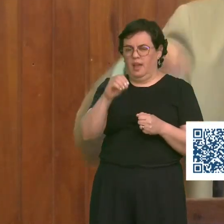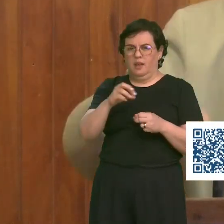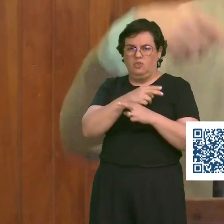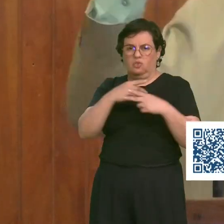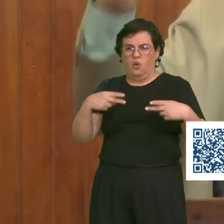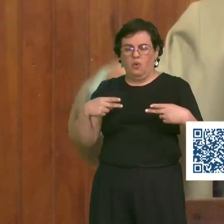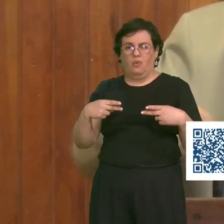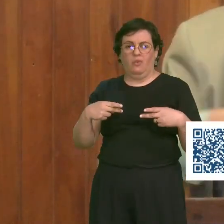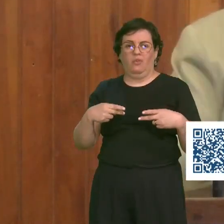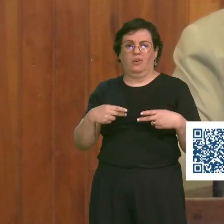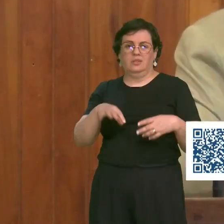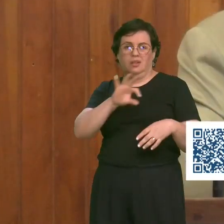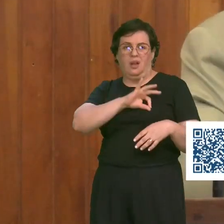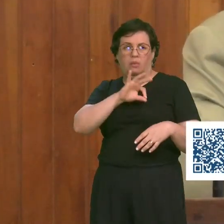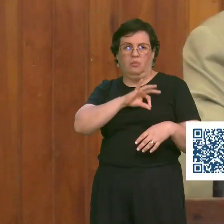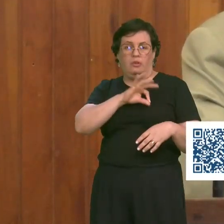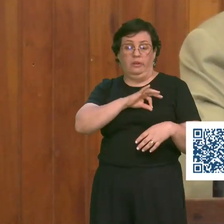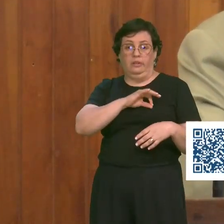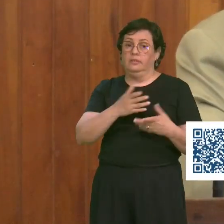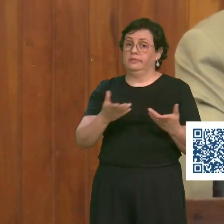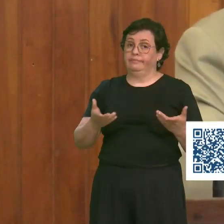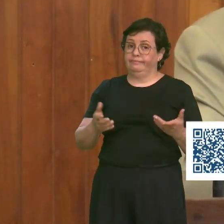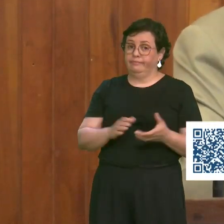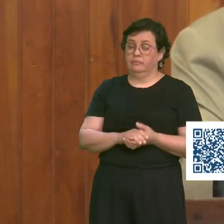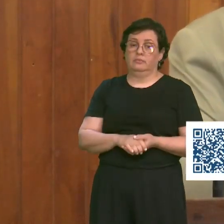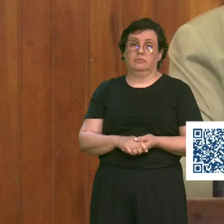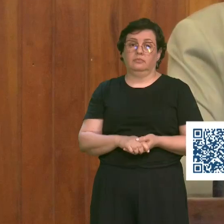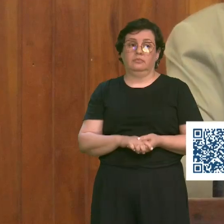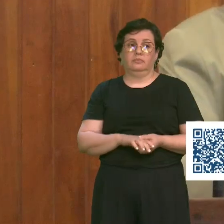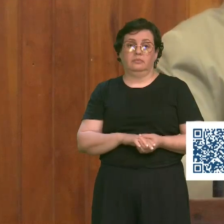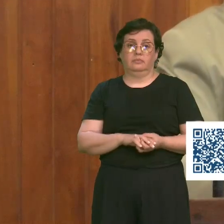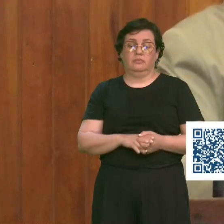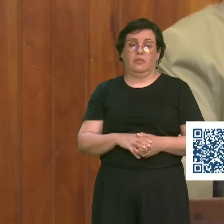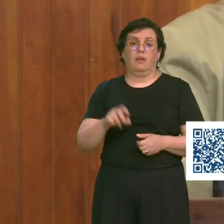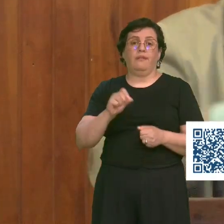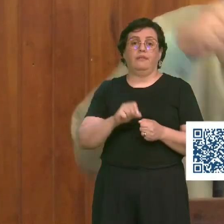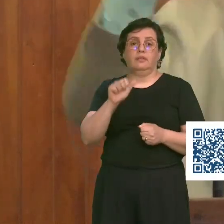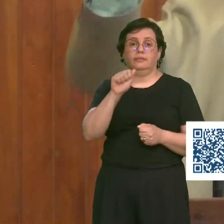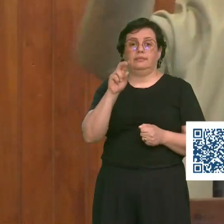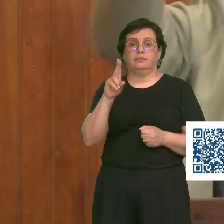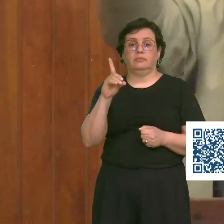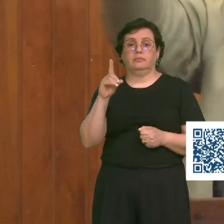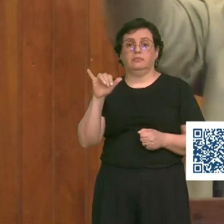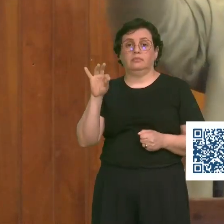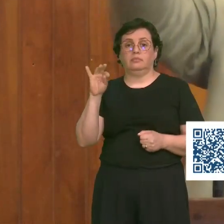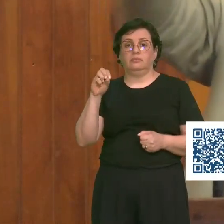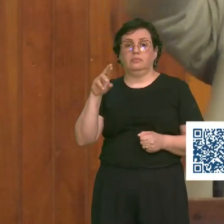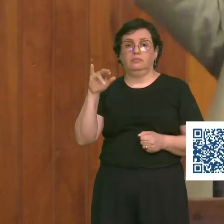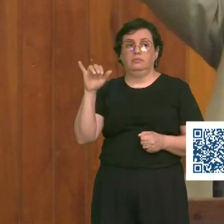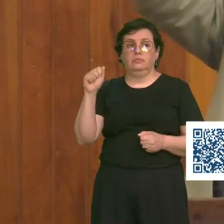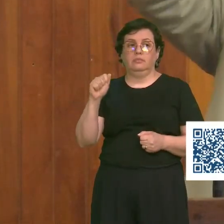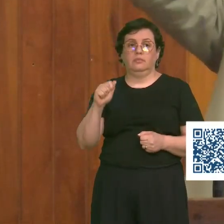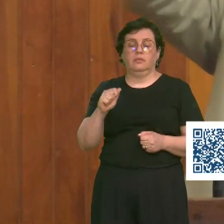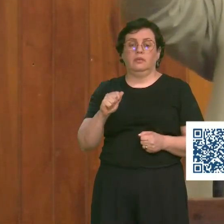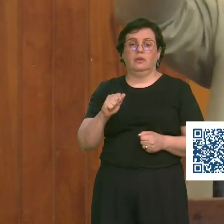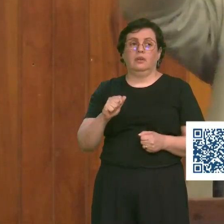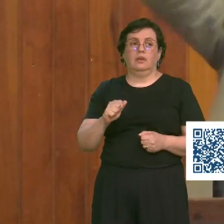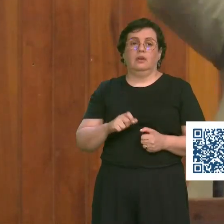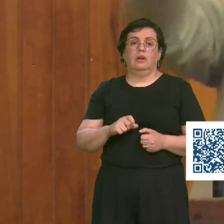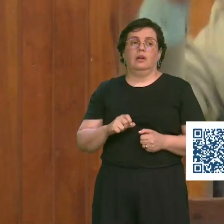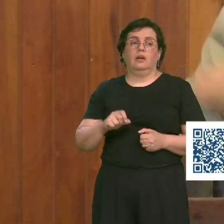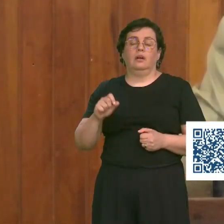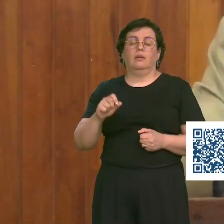com mentiras com invenção para eles aí faz um auditoria Ah nós vamos auditar todo